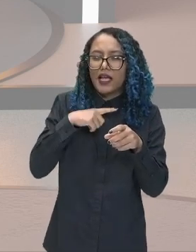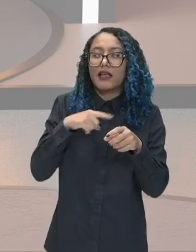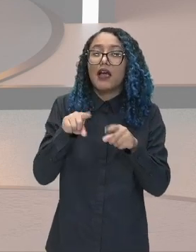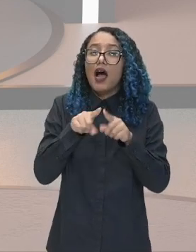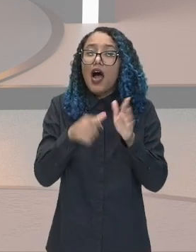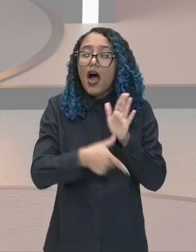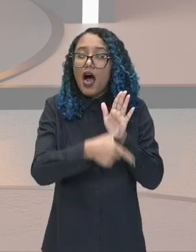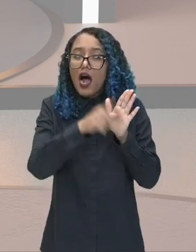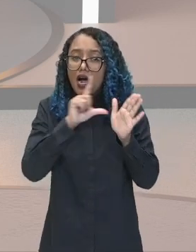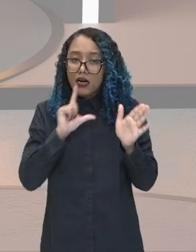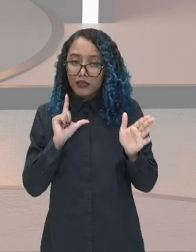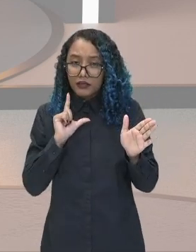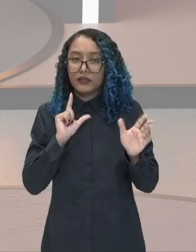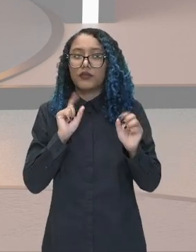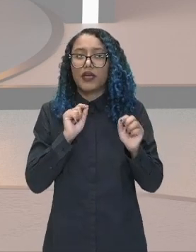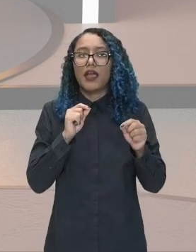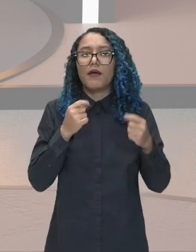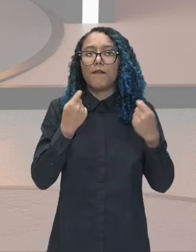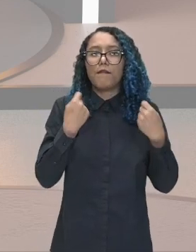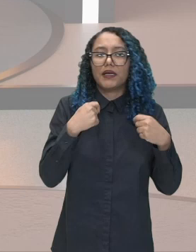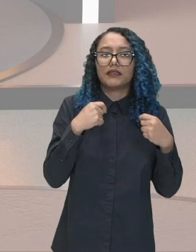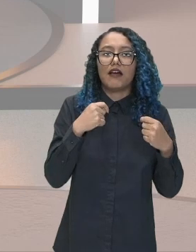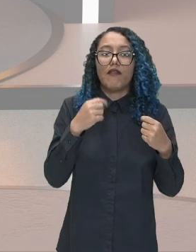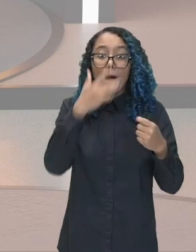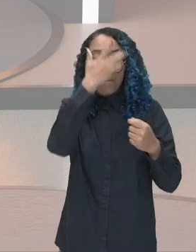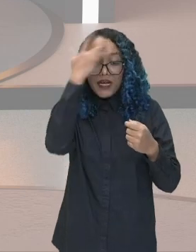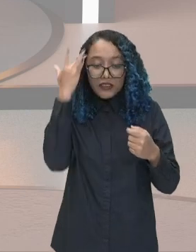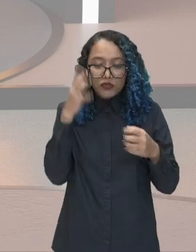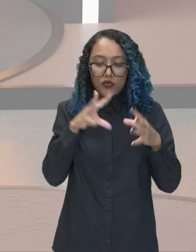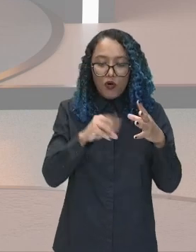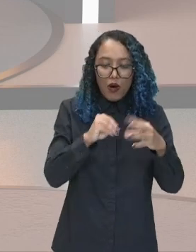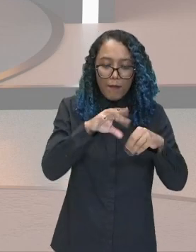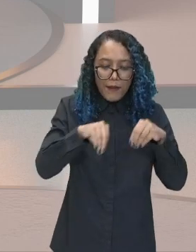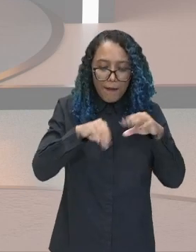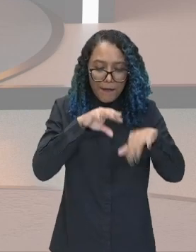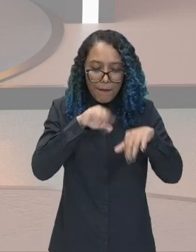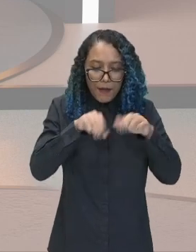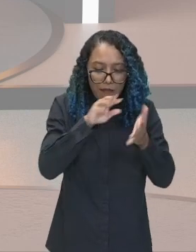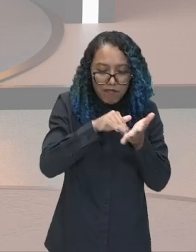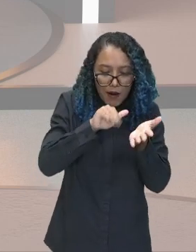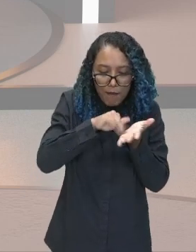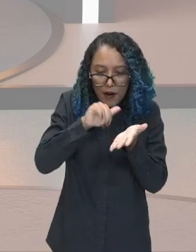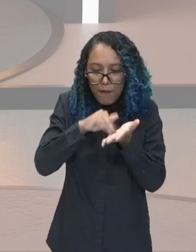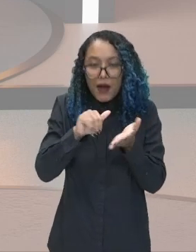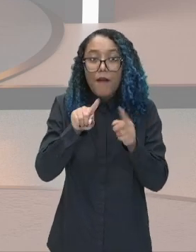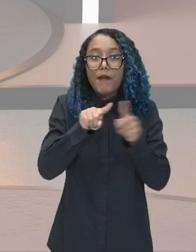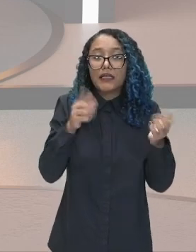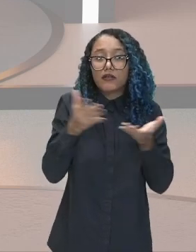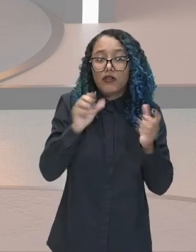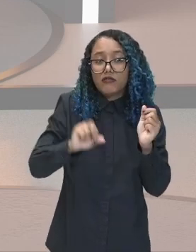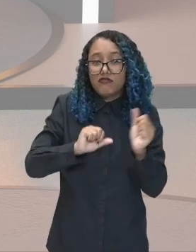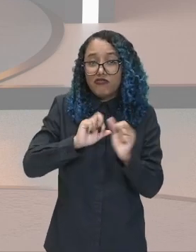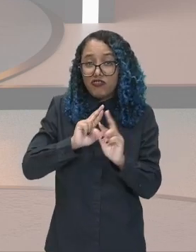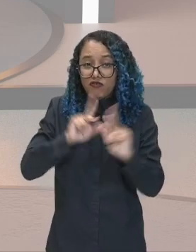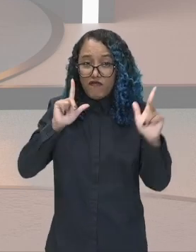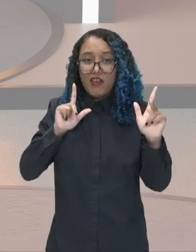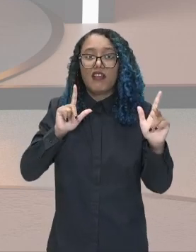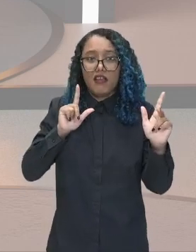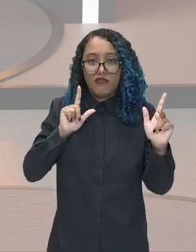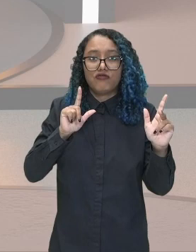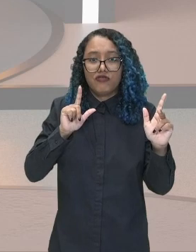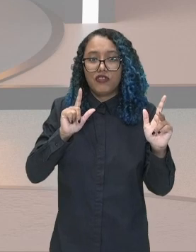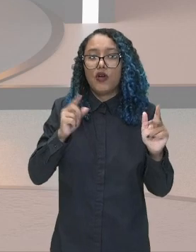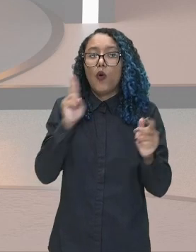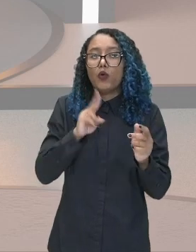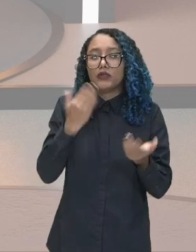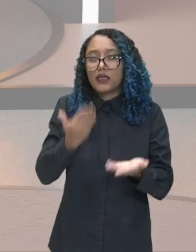manualmente. Essa máquina vai facilitar esse processo, vai aumentar, né, aí a produtividade, porque você vai